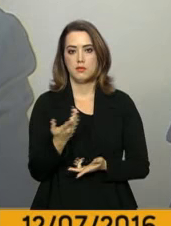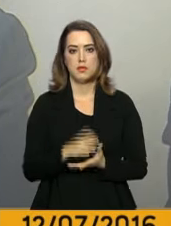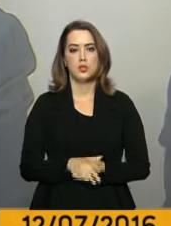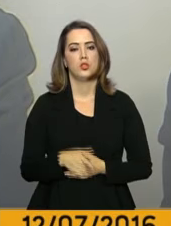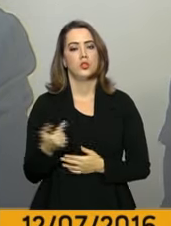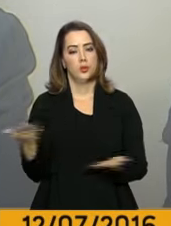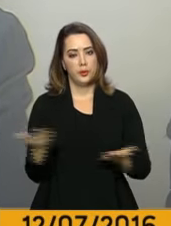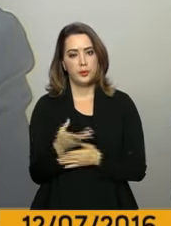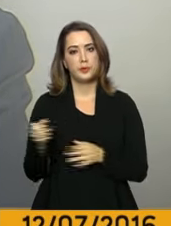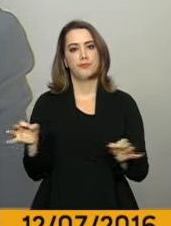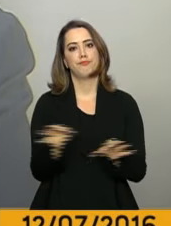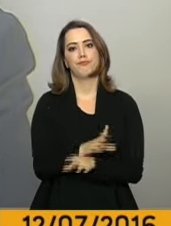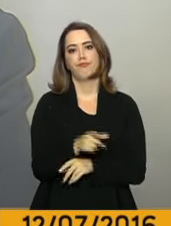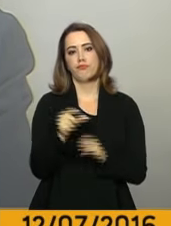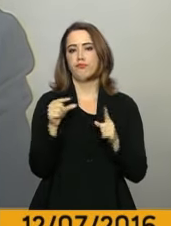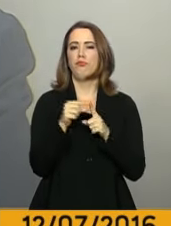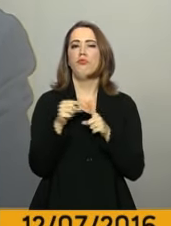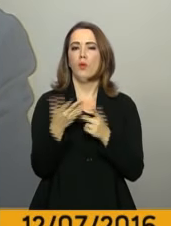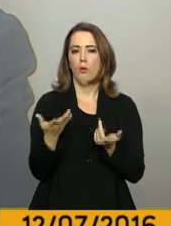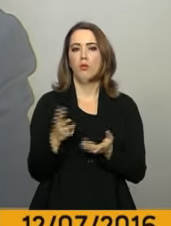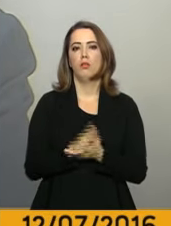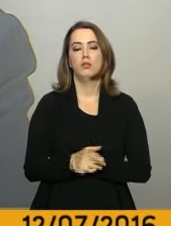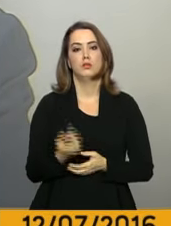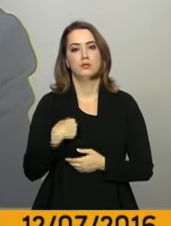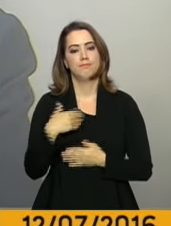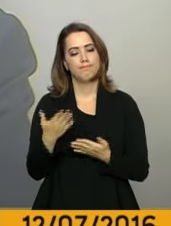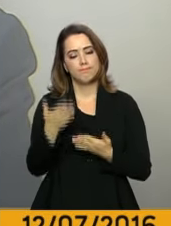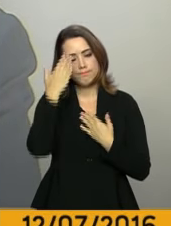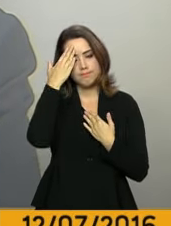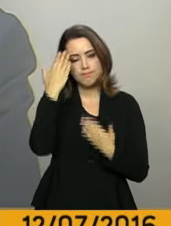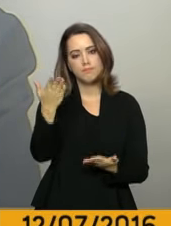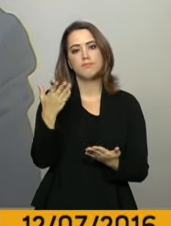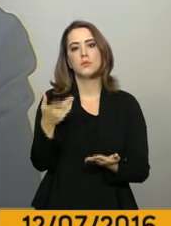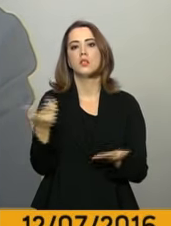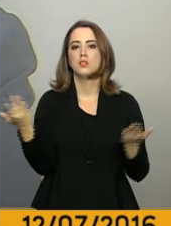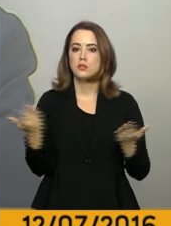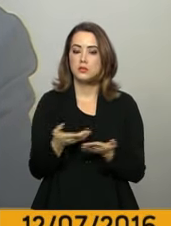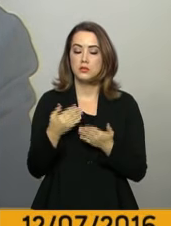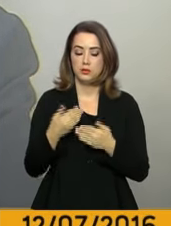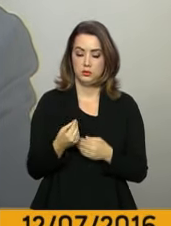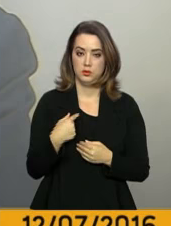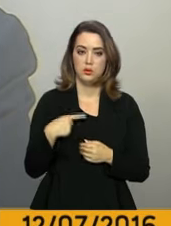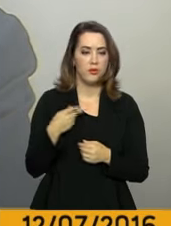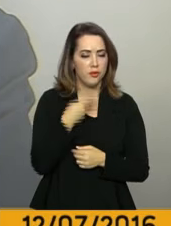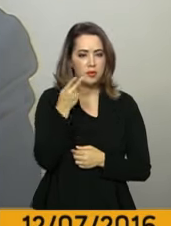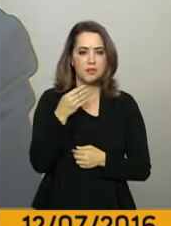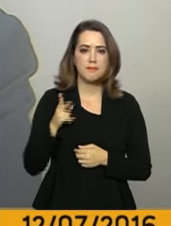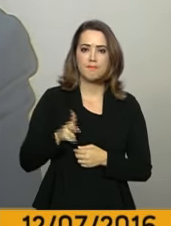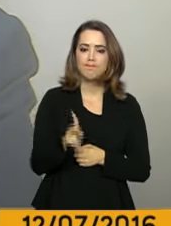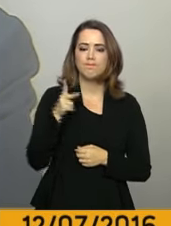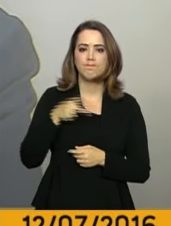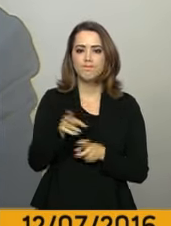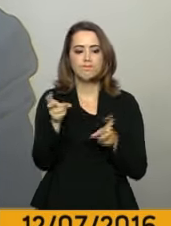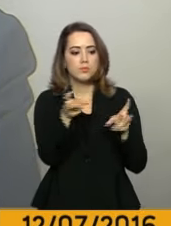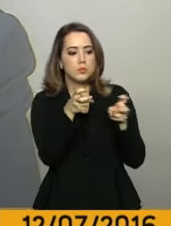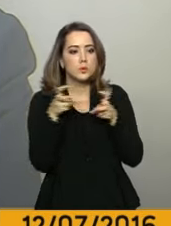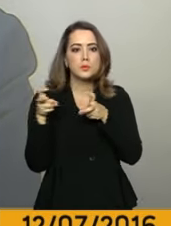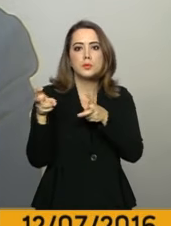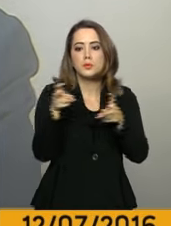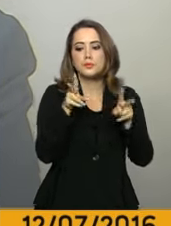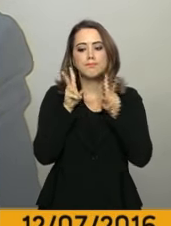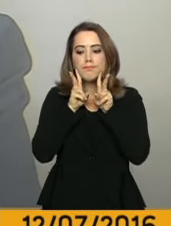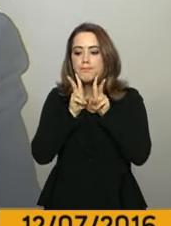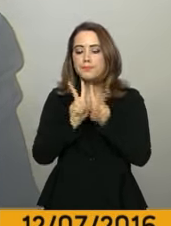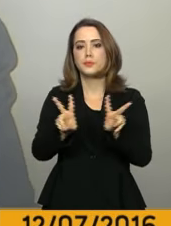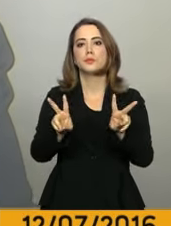Montes Eu quero mais uma vez agradecer esta oportunidade dizer que estaremos sempre atentos atent Simos